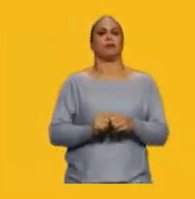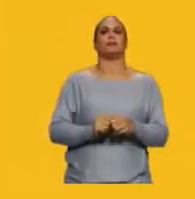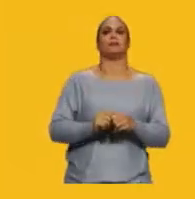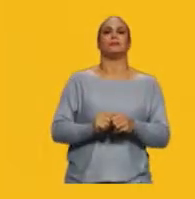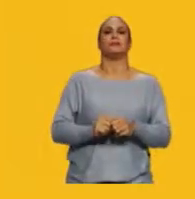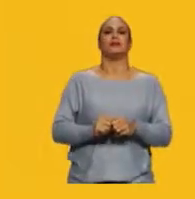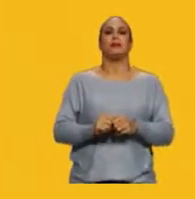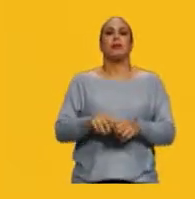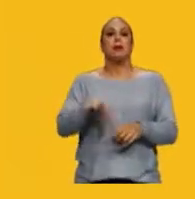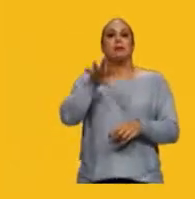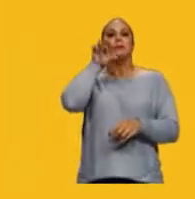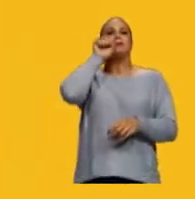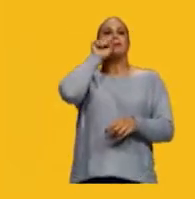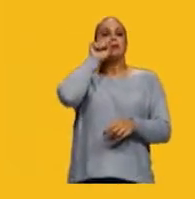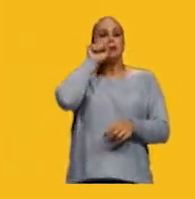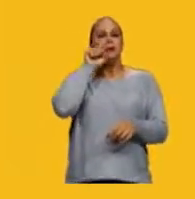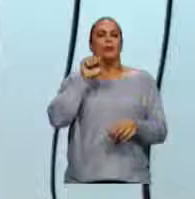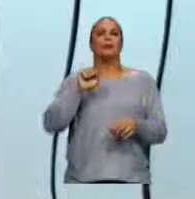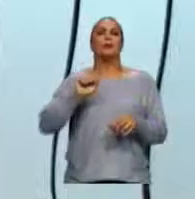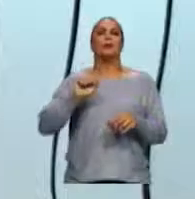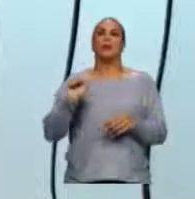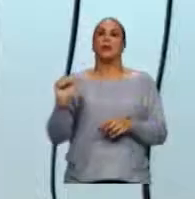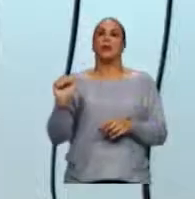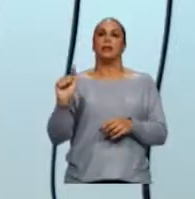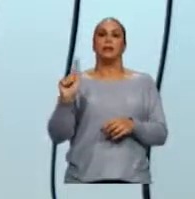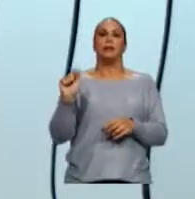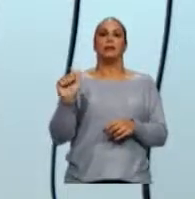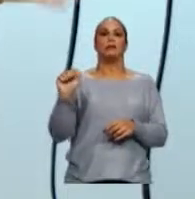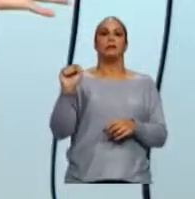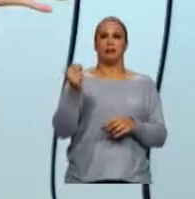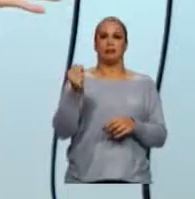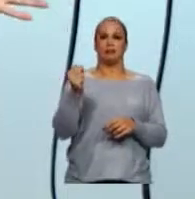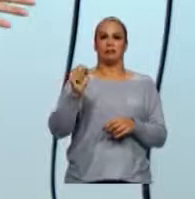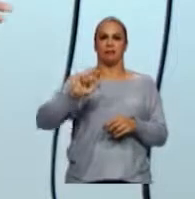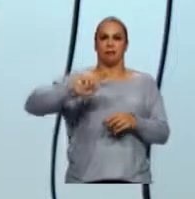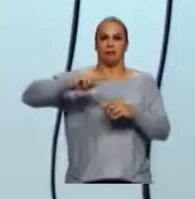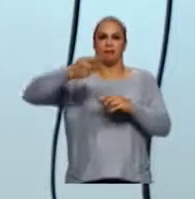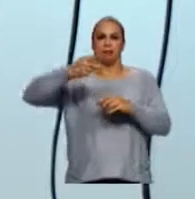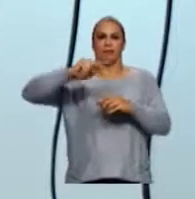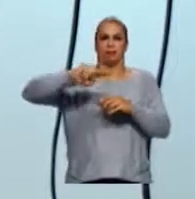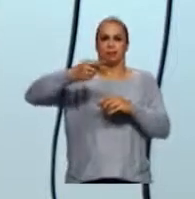gasosas. Mas eu quero te perguntar, o que é respiração?